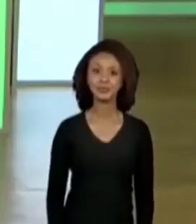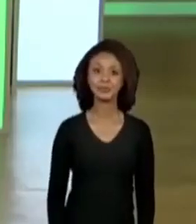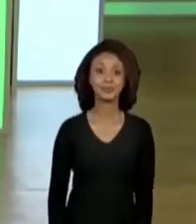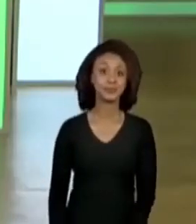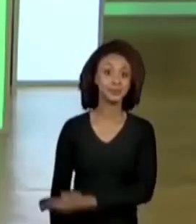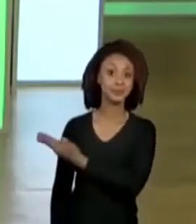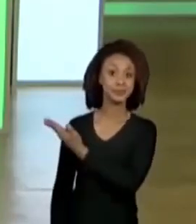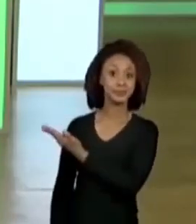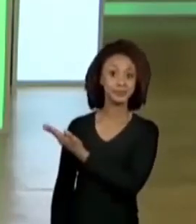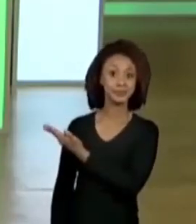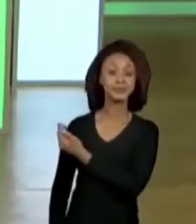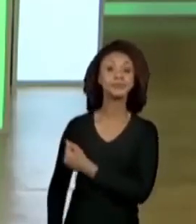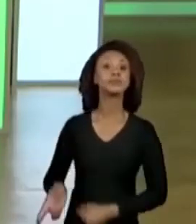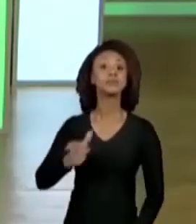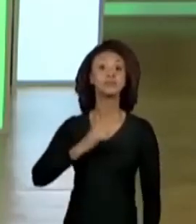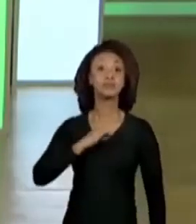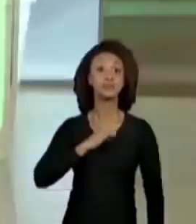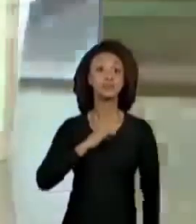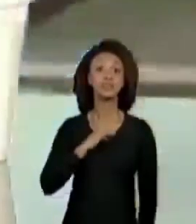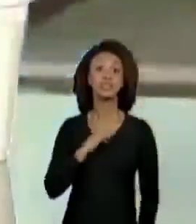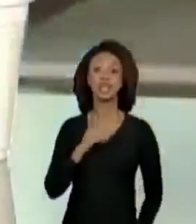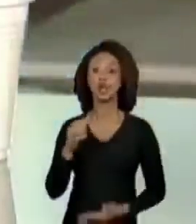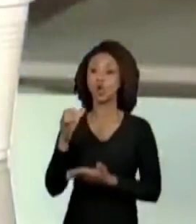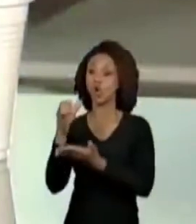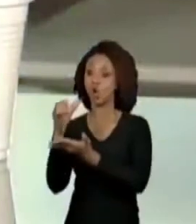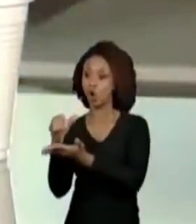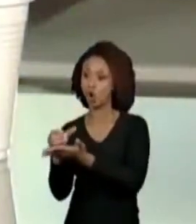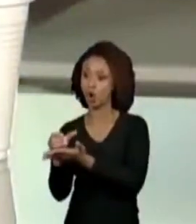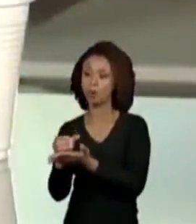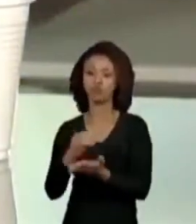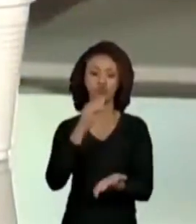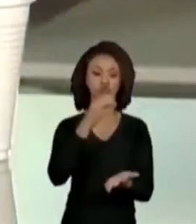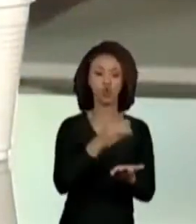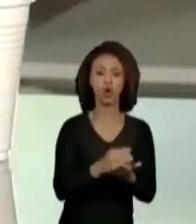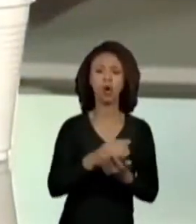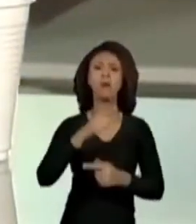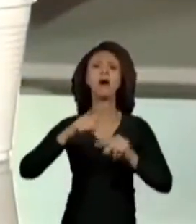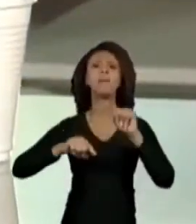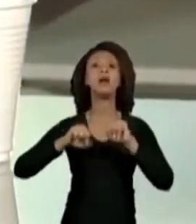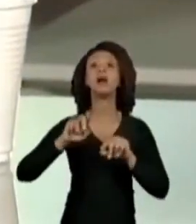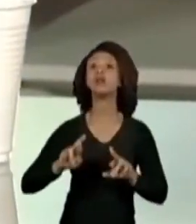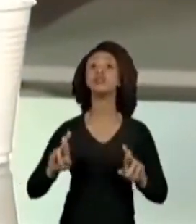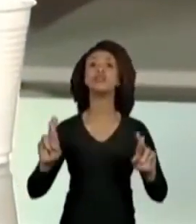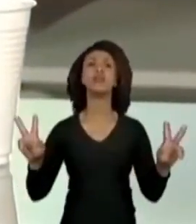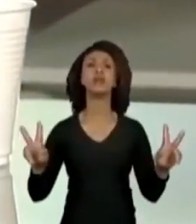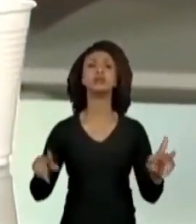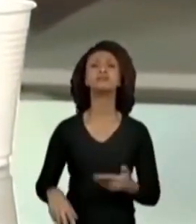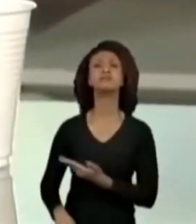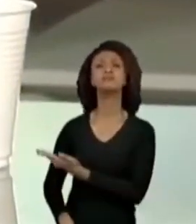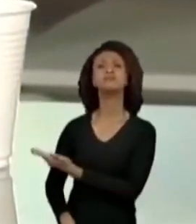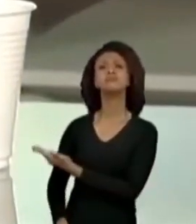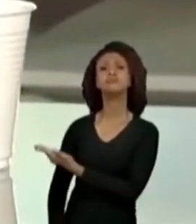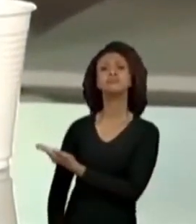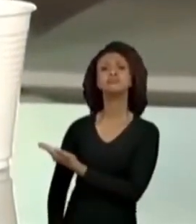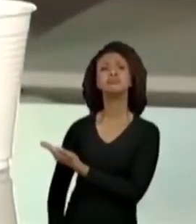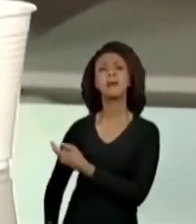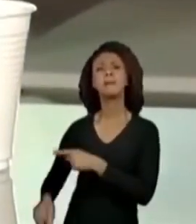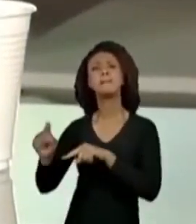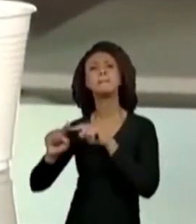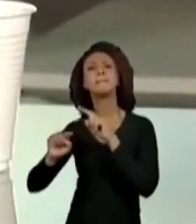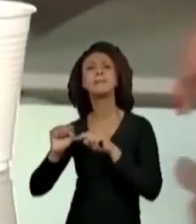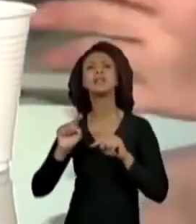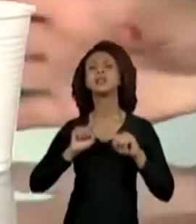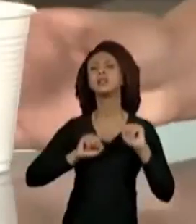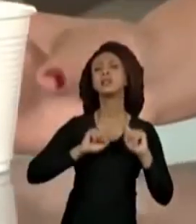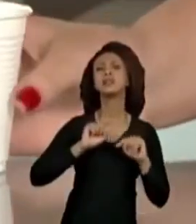aqui um copo de um material e de outro. Quais são os materiais que a gente tem aqui?